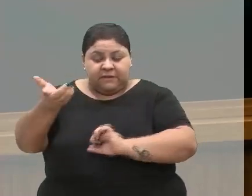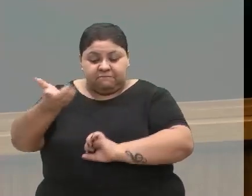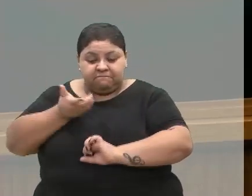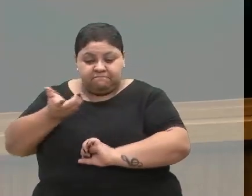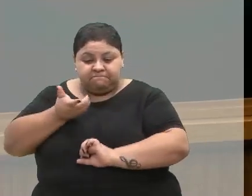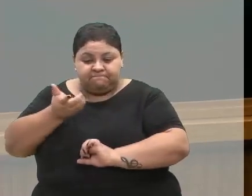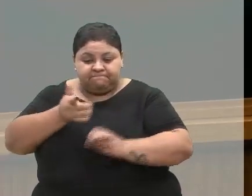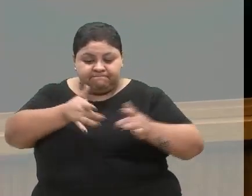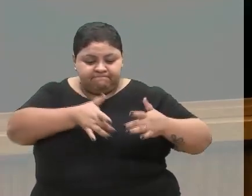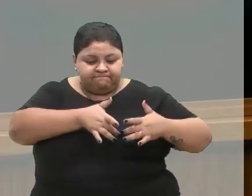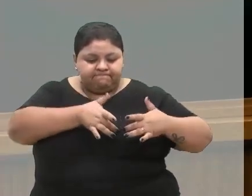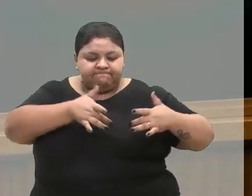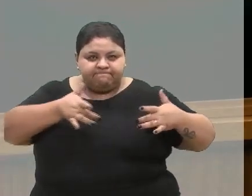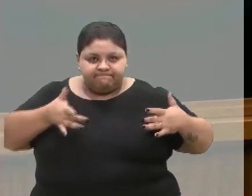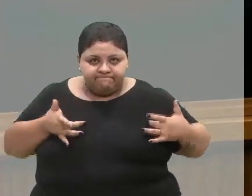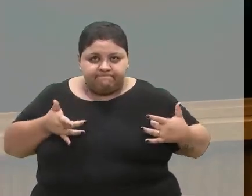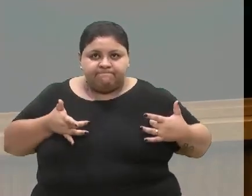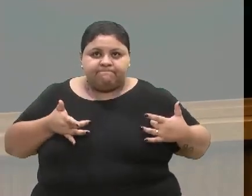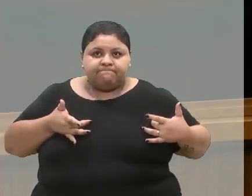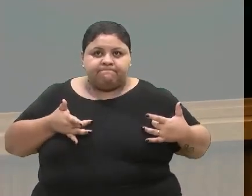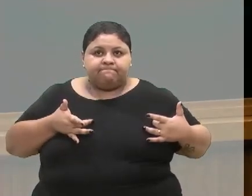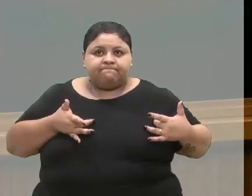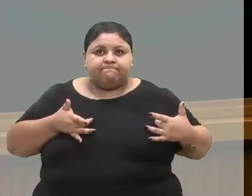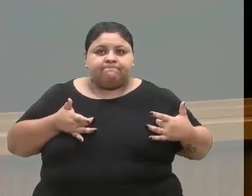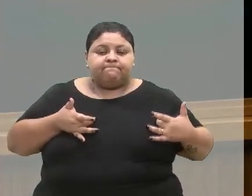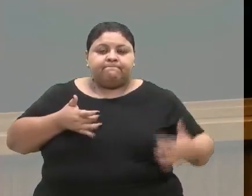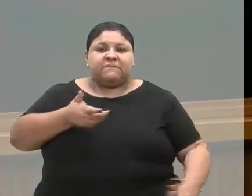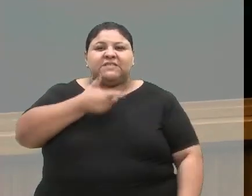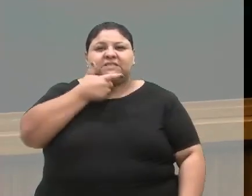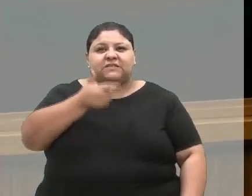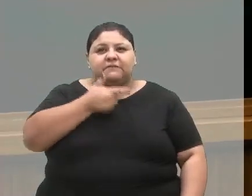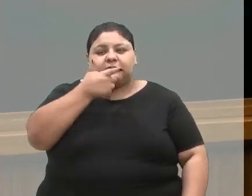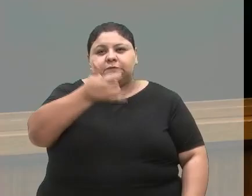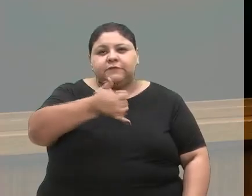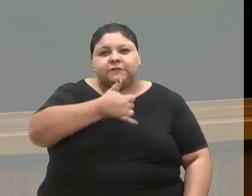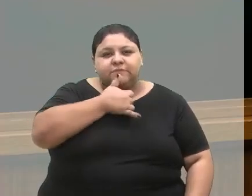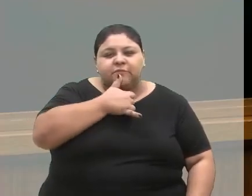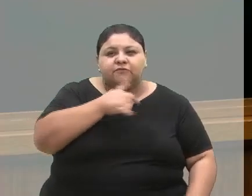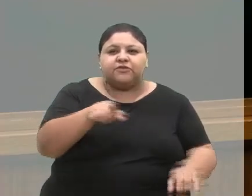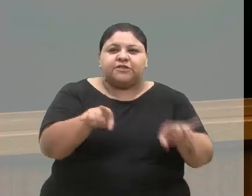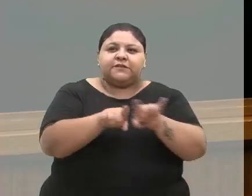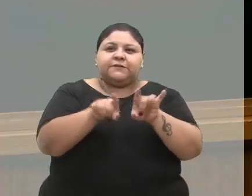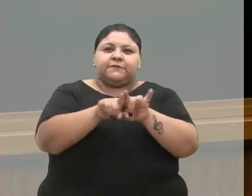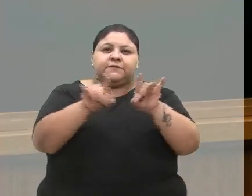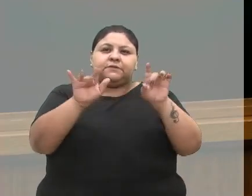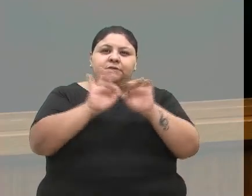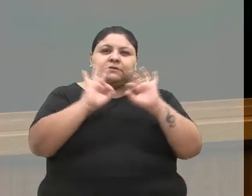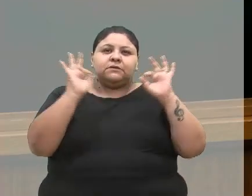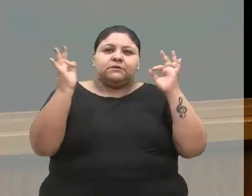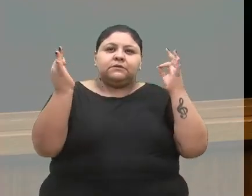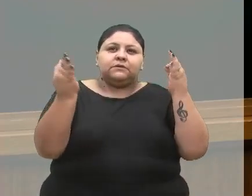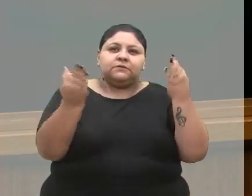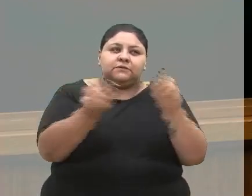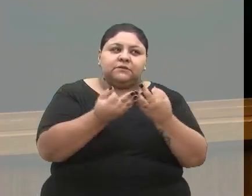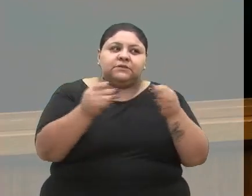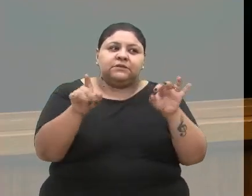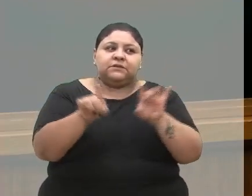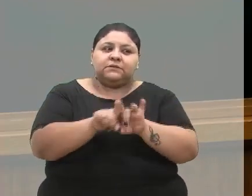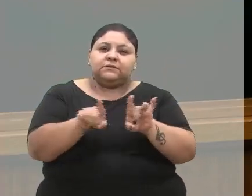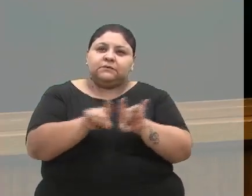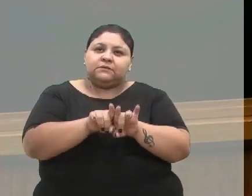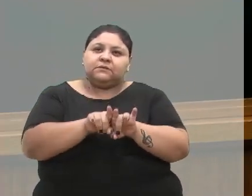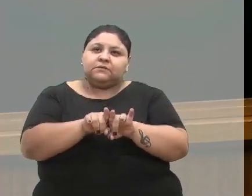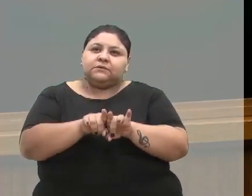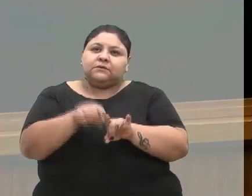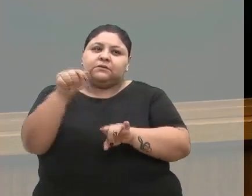me solidarizar com esse voto de pesar também aos familiares da Janice Rodrigues Lima,